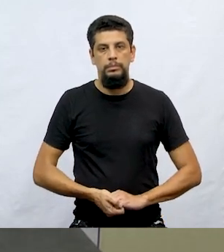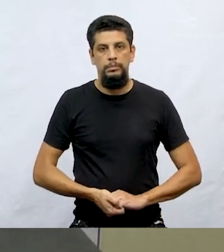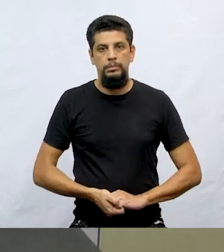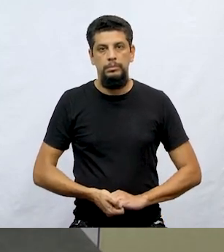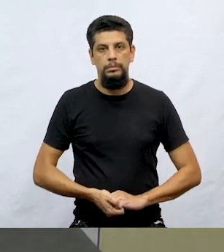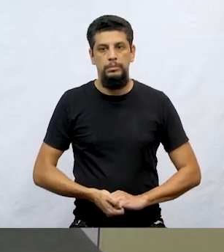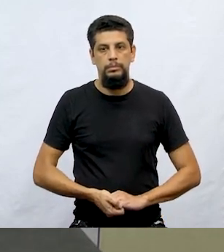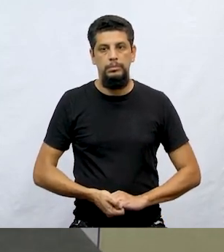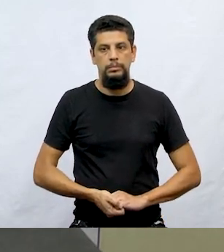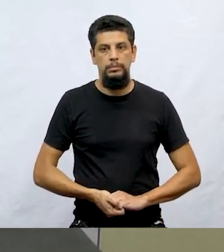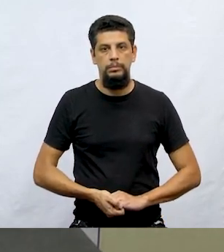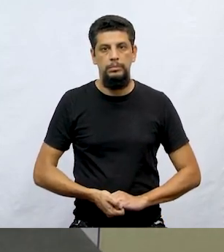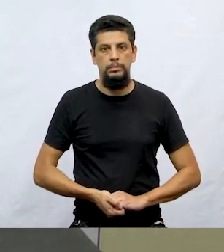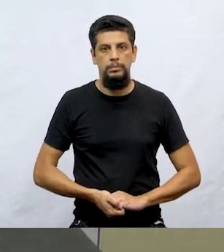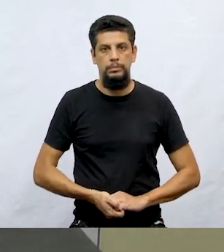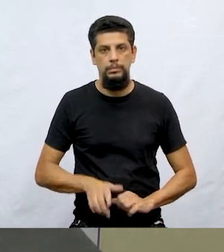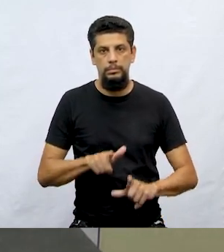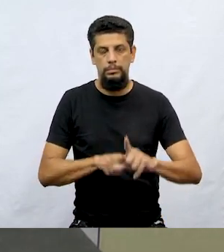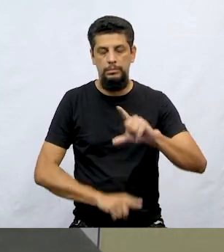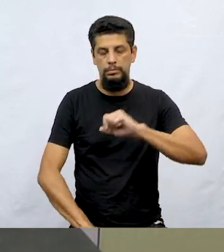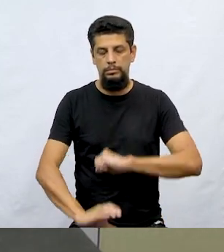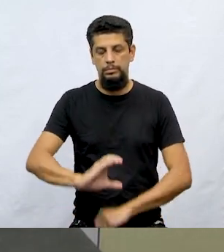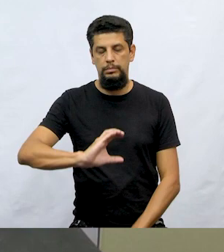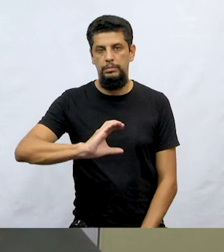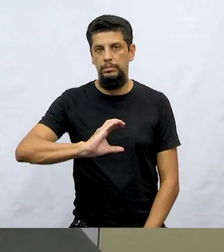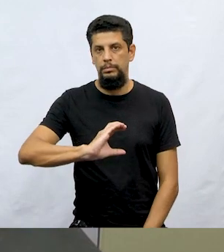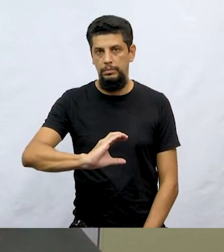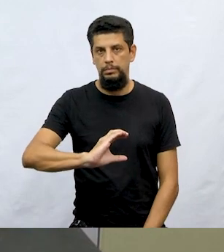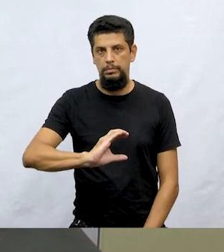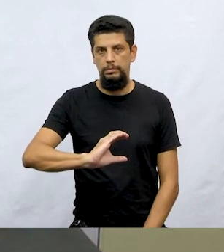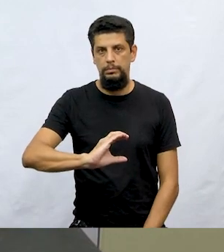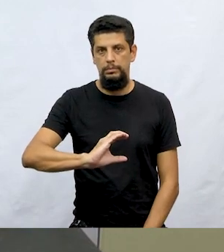Olha lá. Letra C.